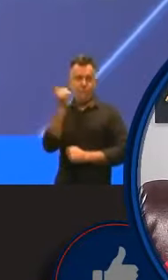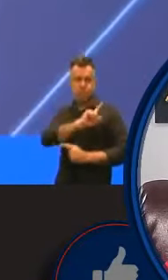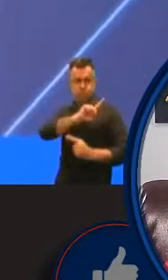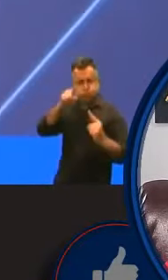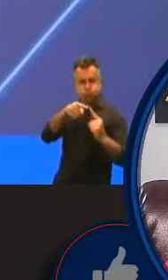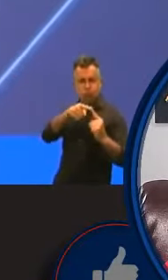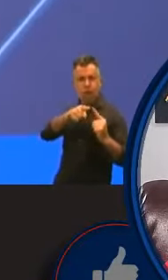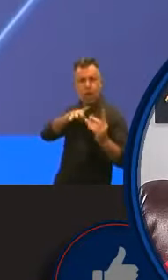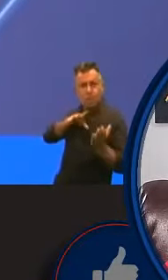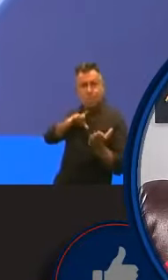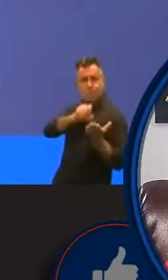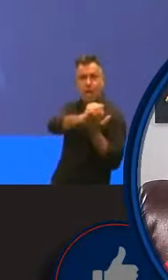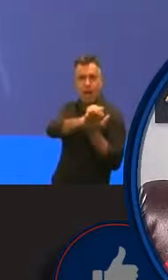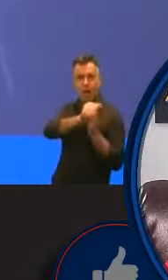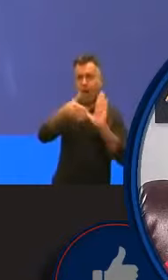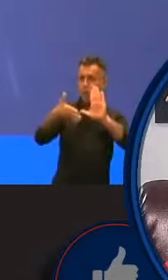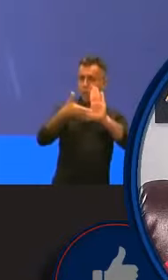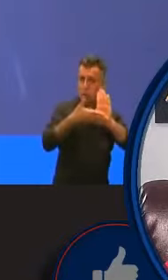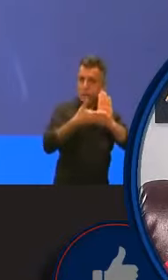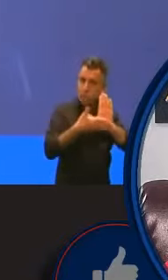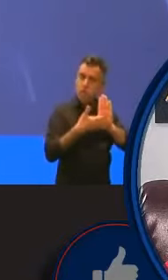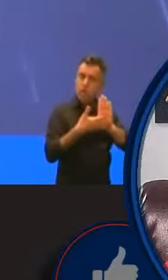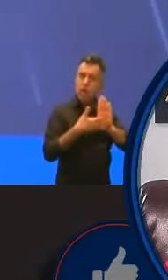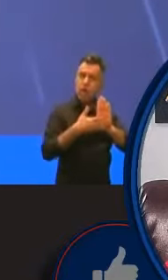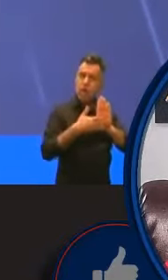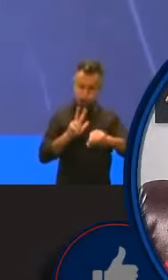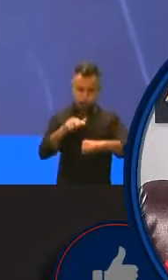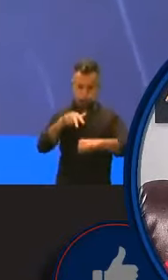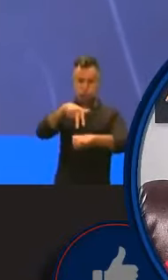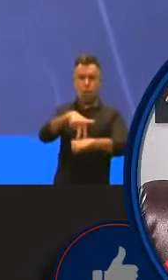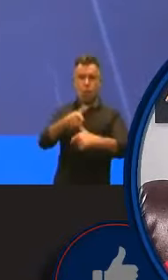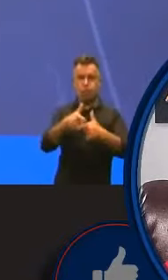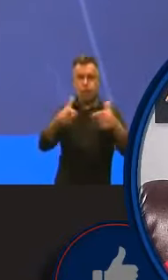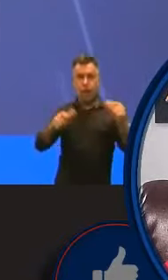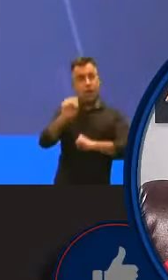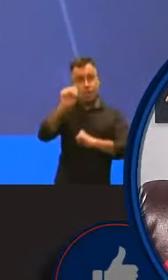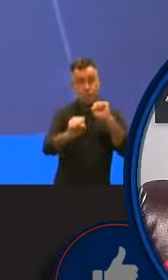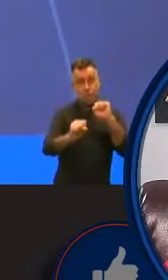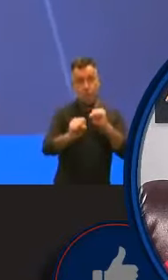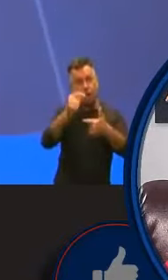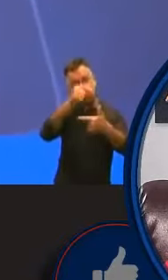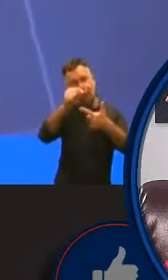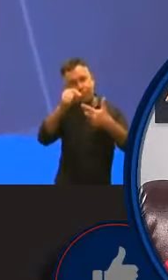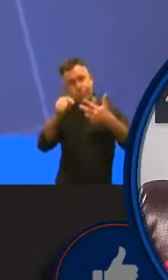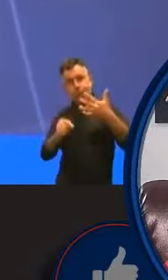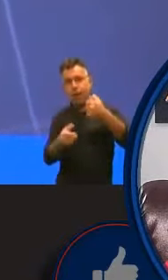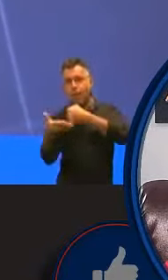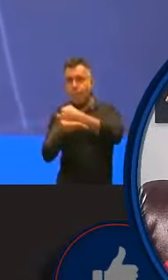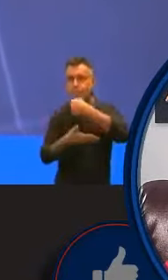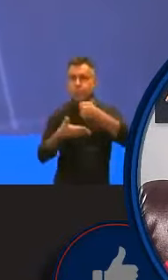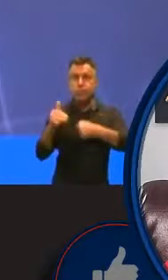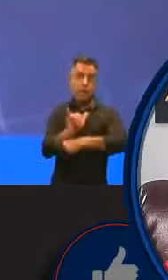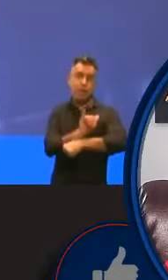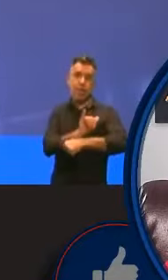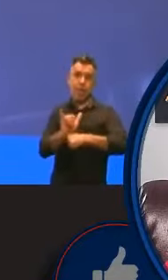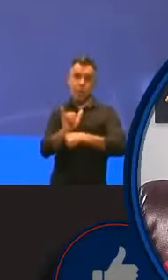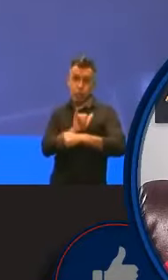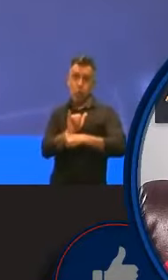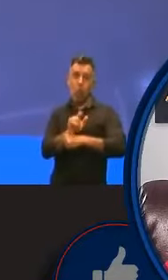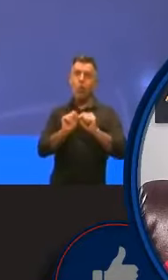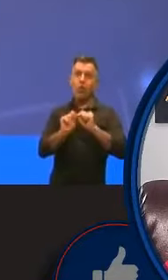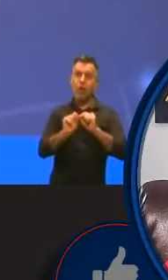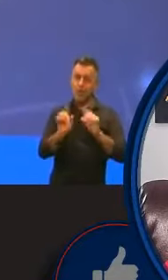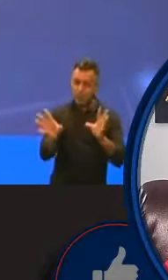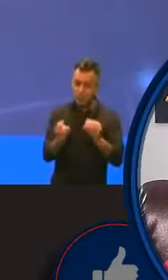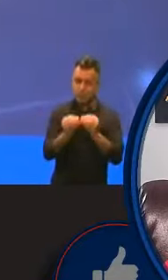ambição, esse propósito e nos firmarmos como um grande player desse setor, definimos alguns pilares estratégicos que formam